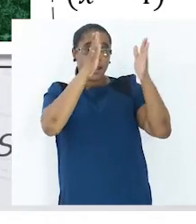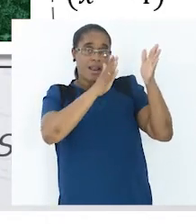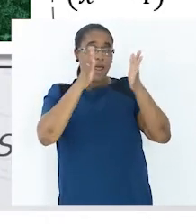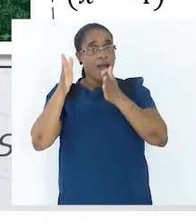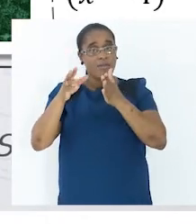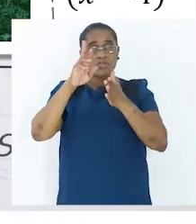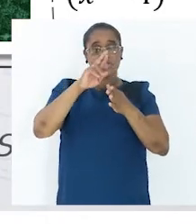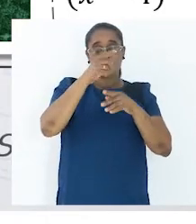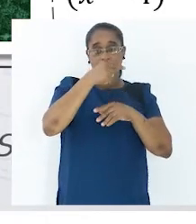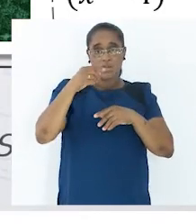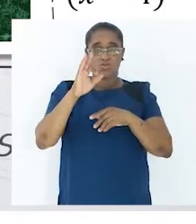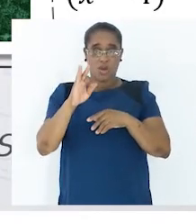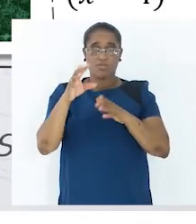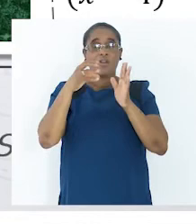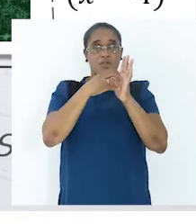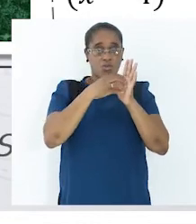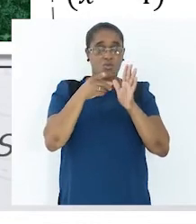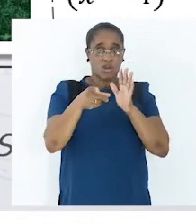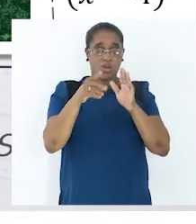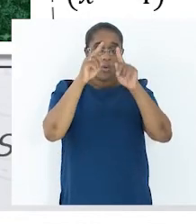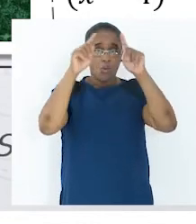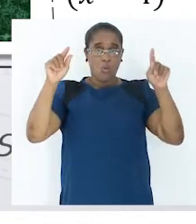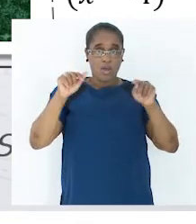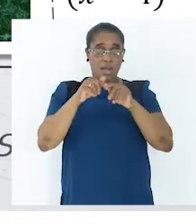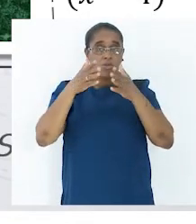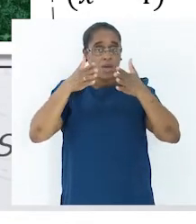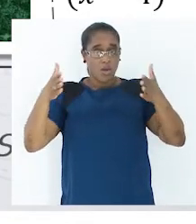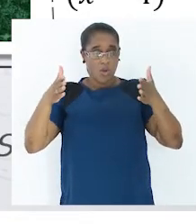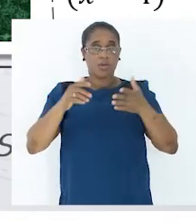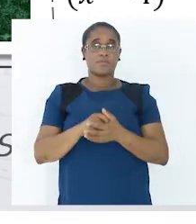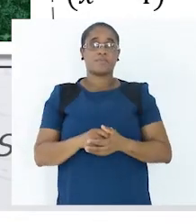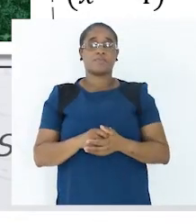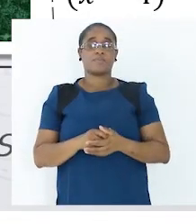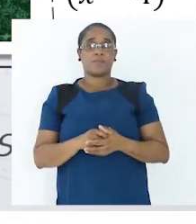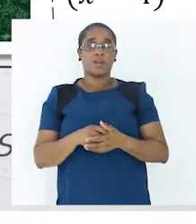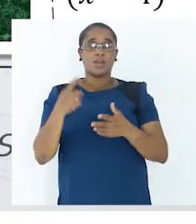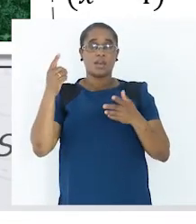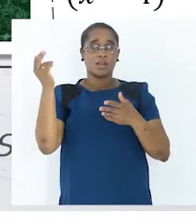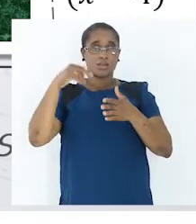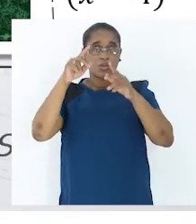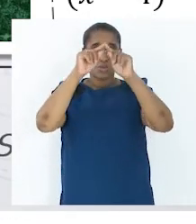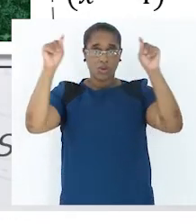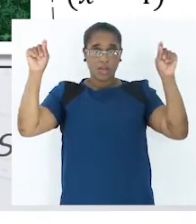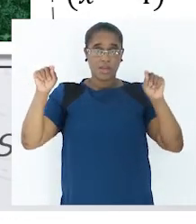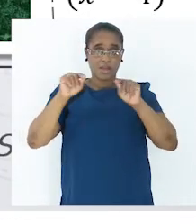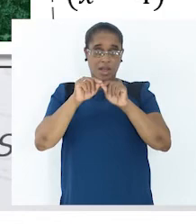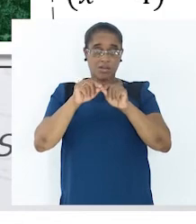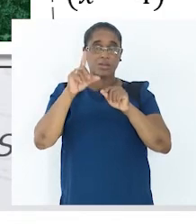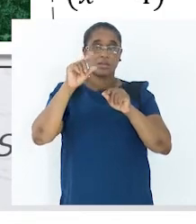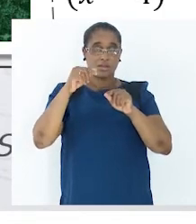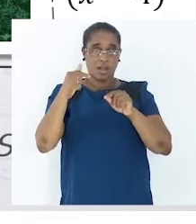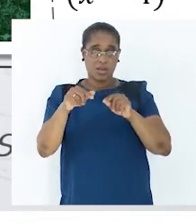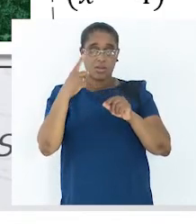x menos 4. Portanto, a figura é um quadrado maior encostado a um retângulo e depois encostado a